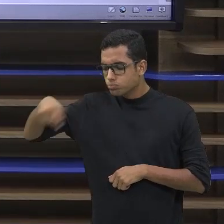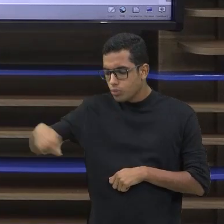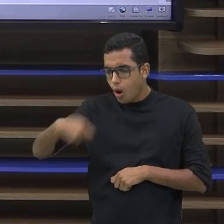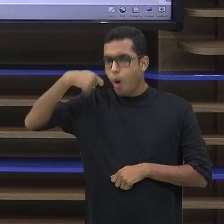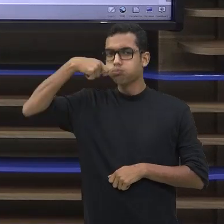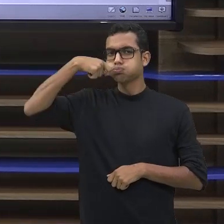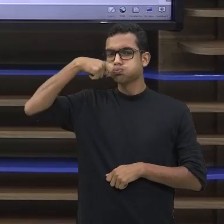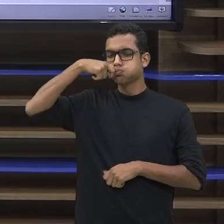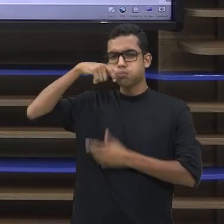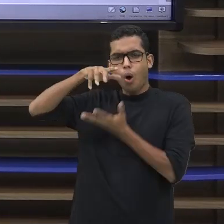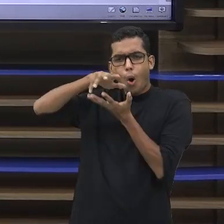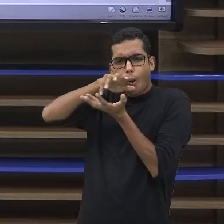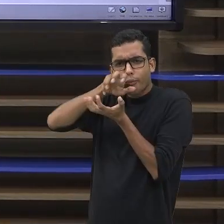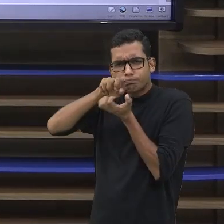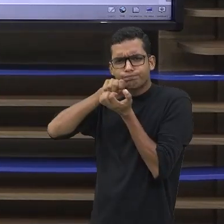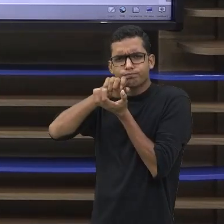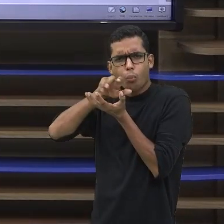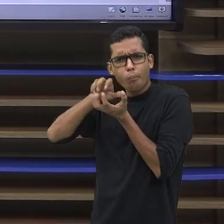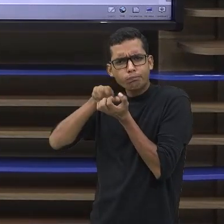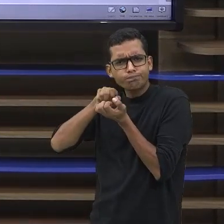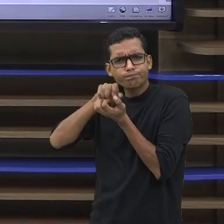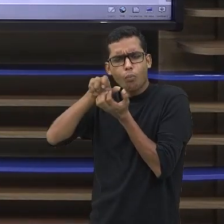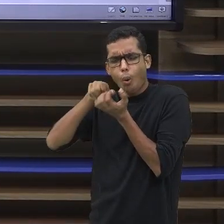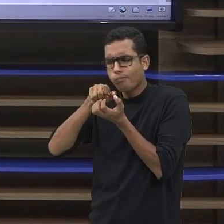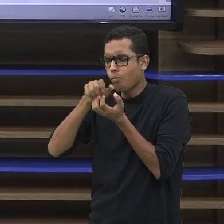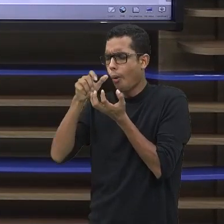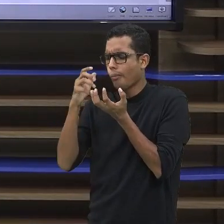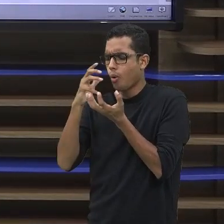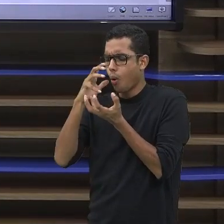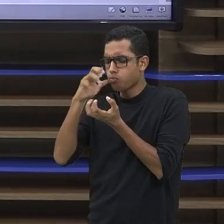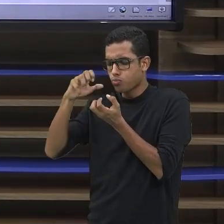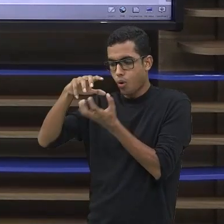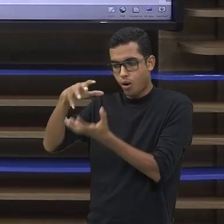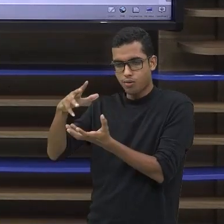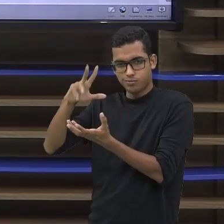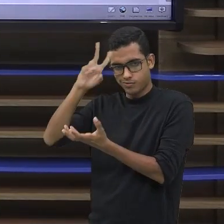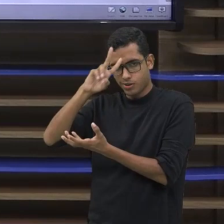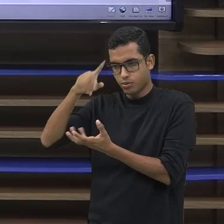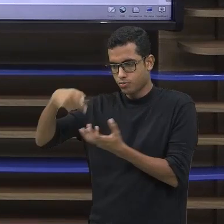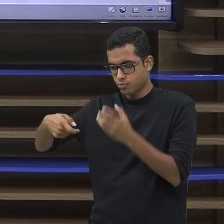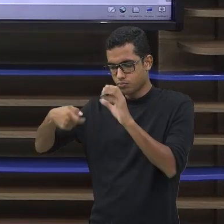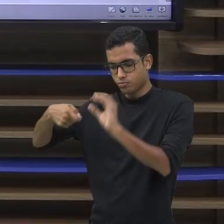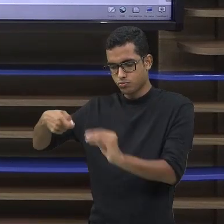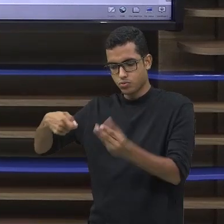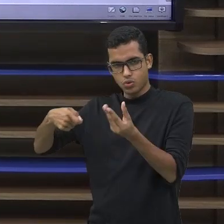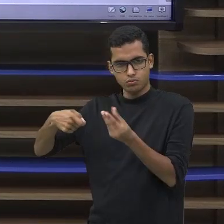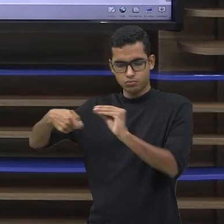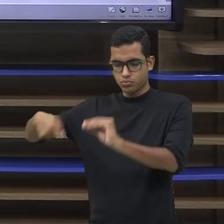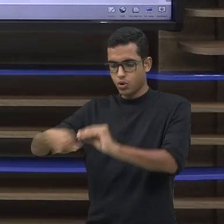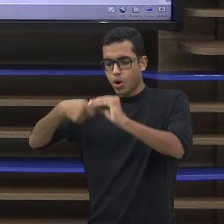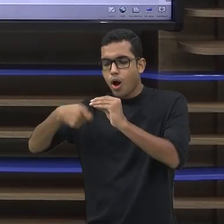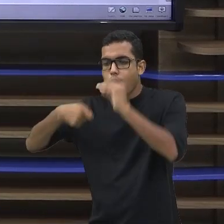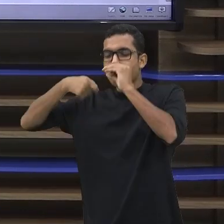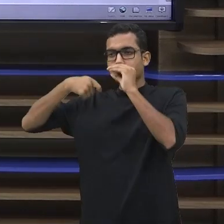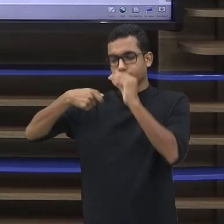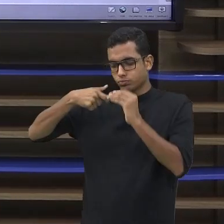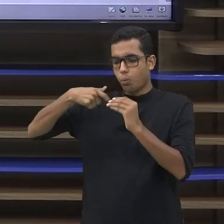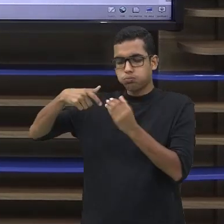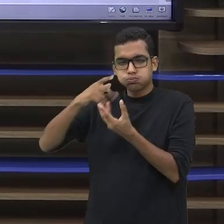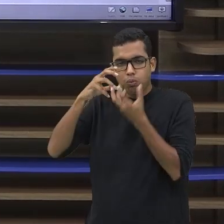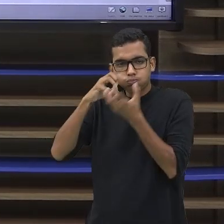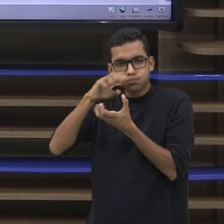os dentes vão mastigar, já está começando a diminuir, ok? Então, muito bem. Então, para isso que serve a